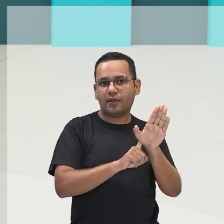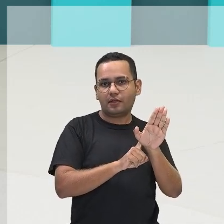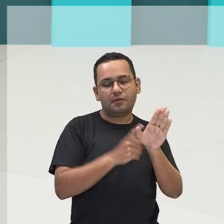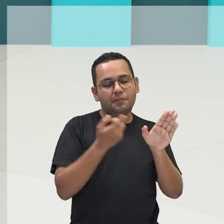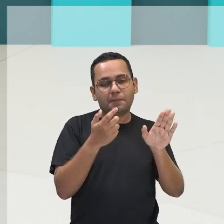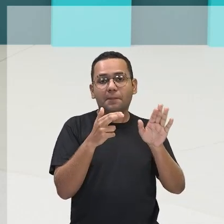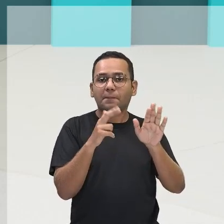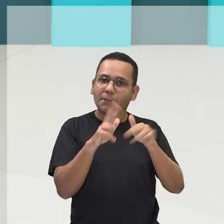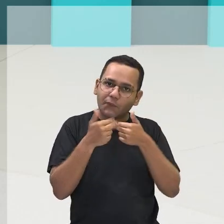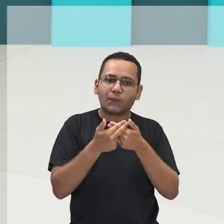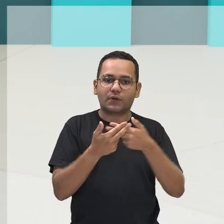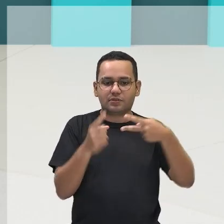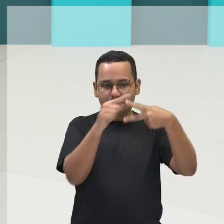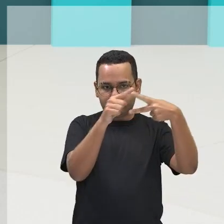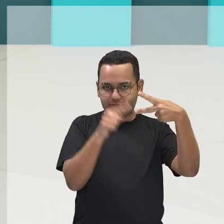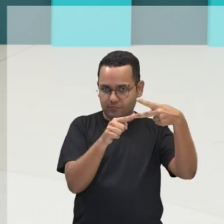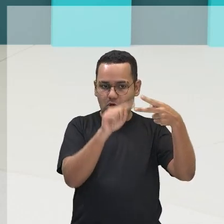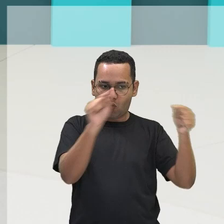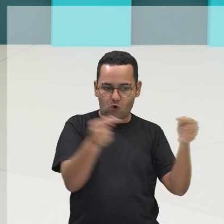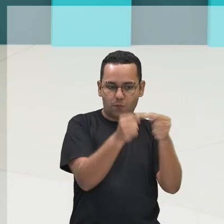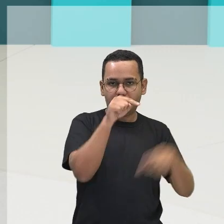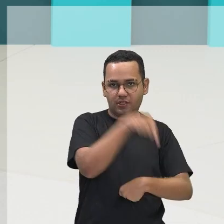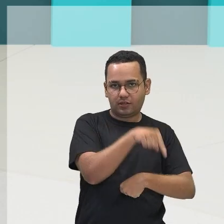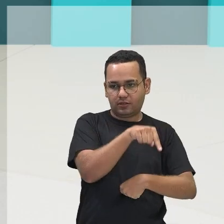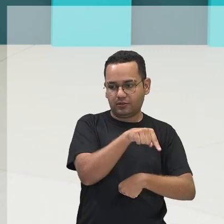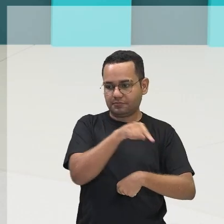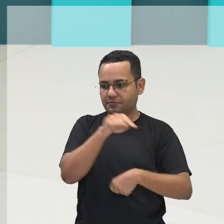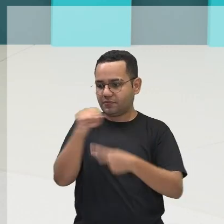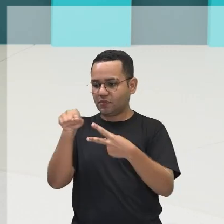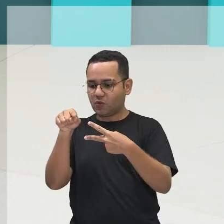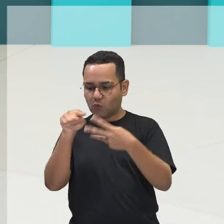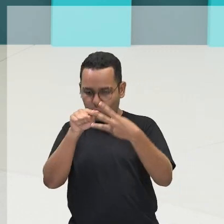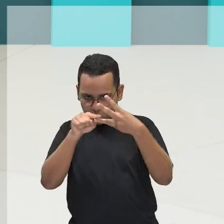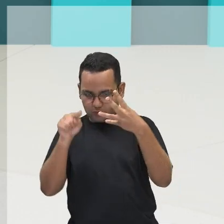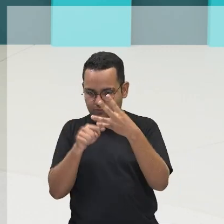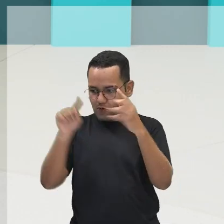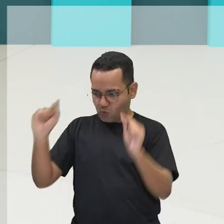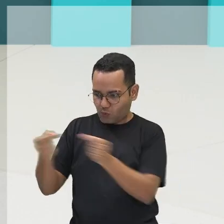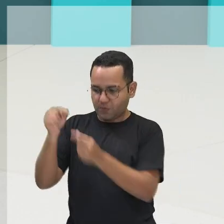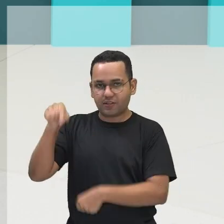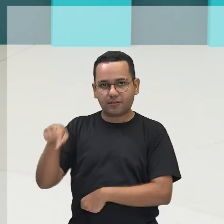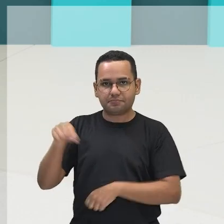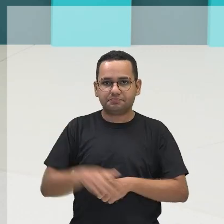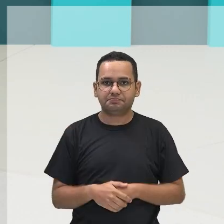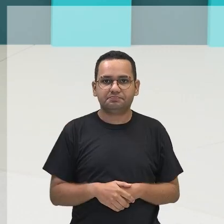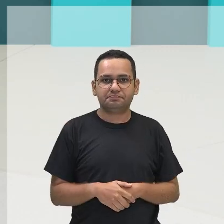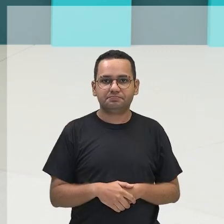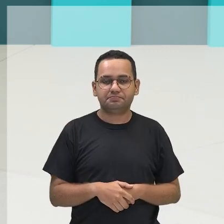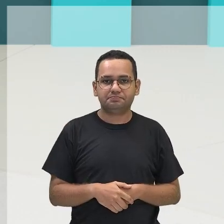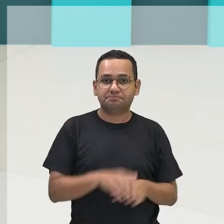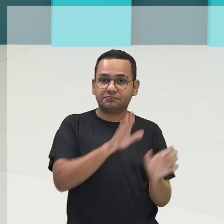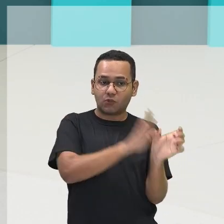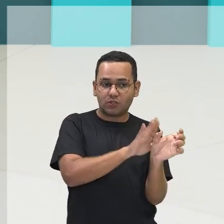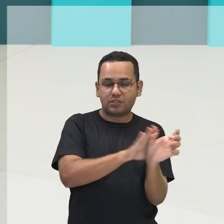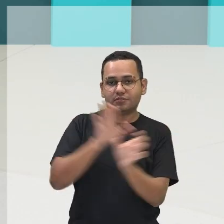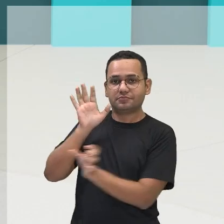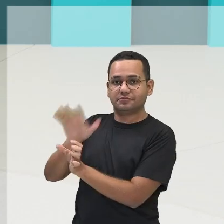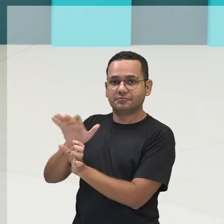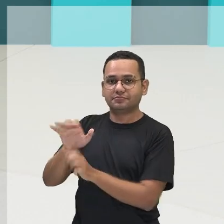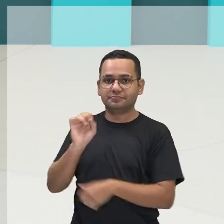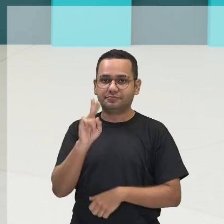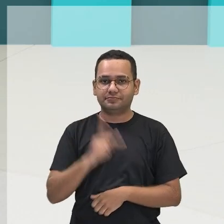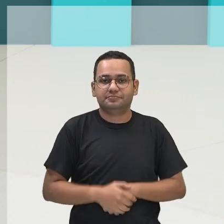primeiros exemplos aí estão no sentido conotativo, enquanto os dois últimos exemplos estão no sentido